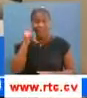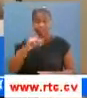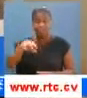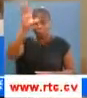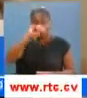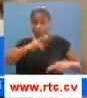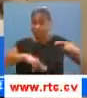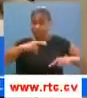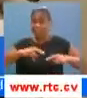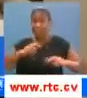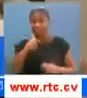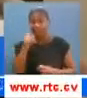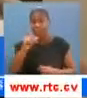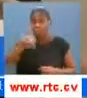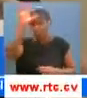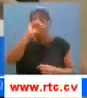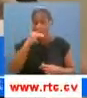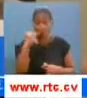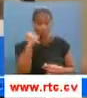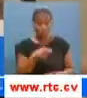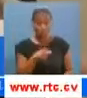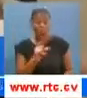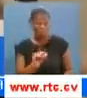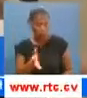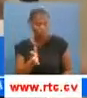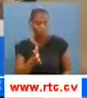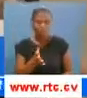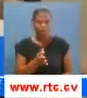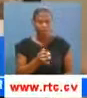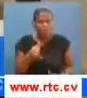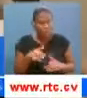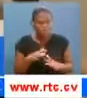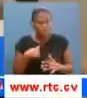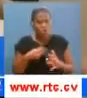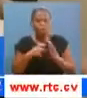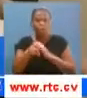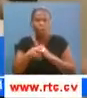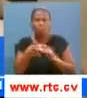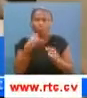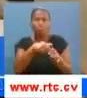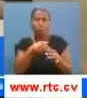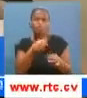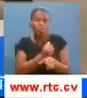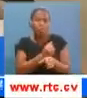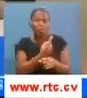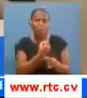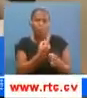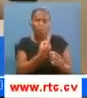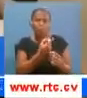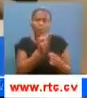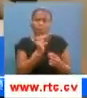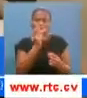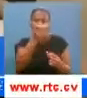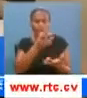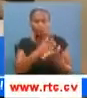e ele governador, não é? As coisas inverteram. Mas não, eu fui lá para um mandato, não é? Vou estar lá até